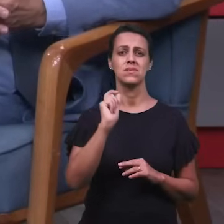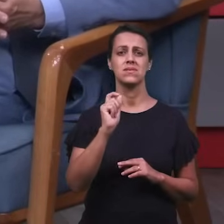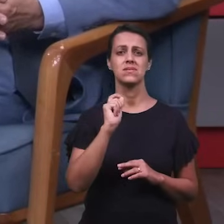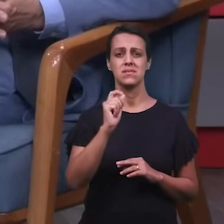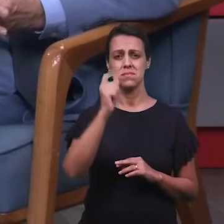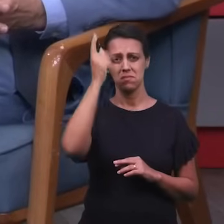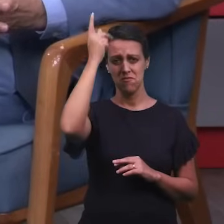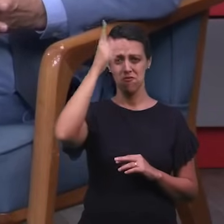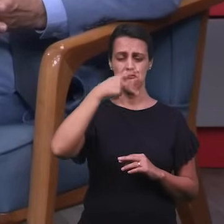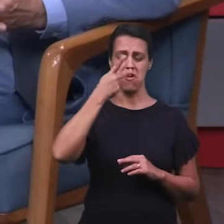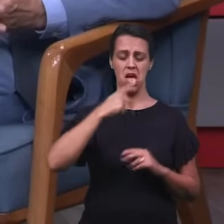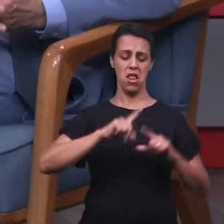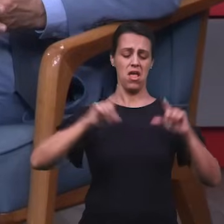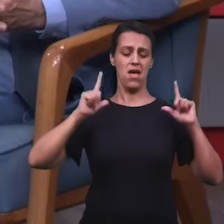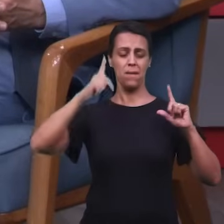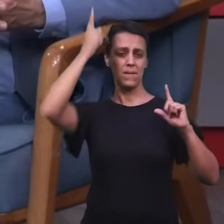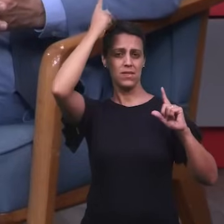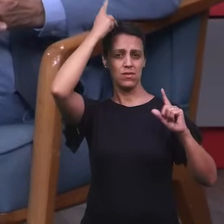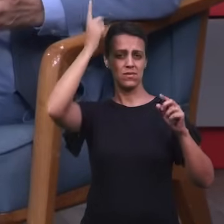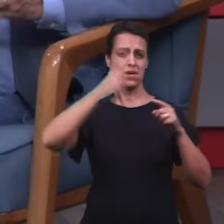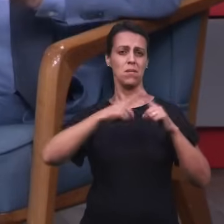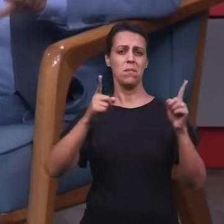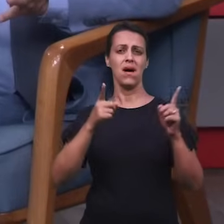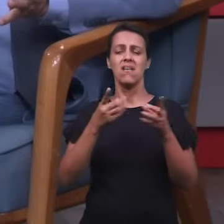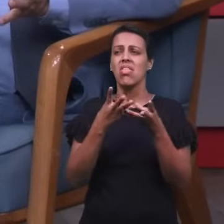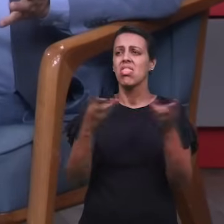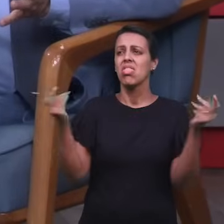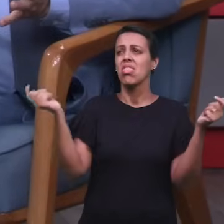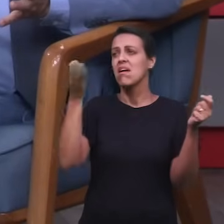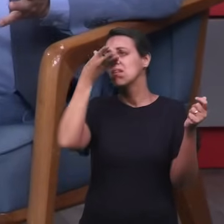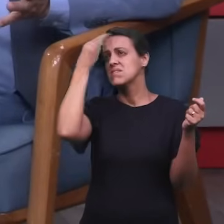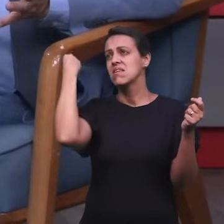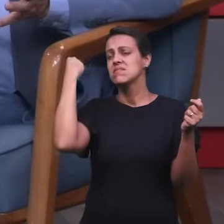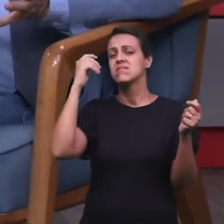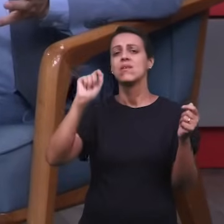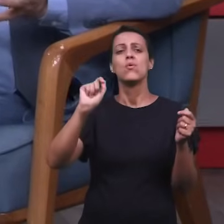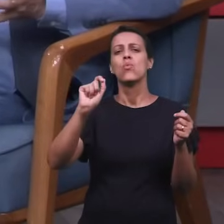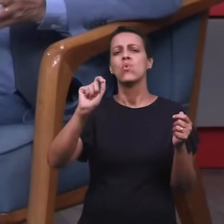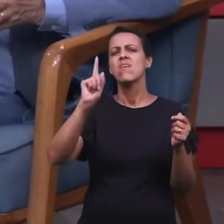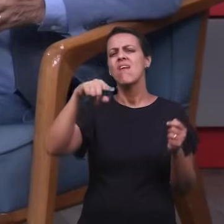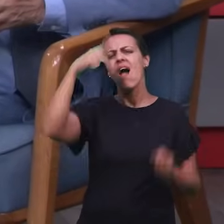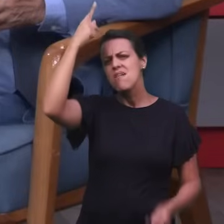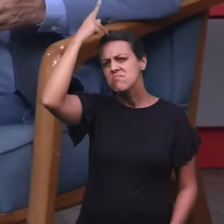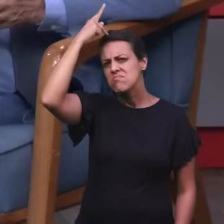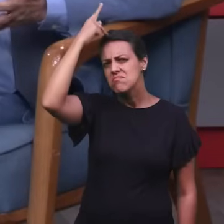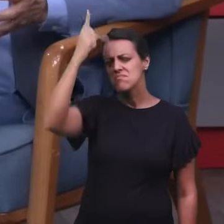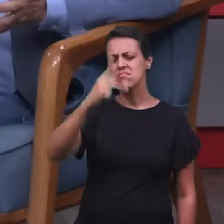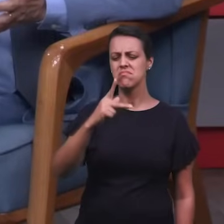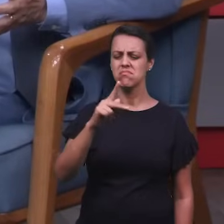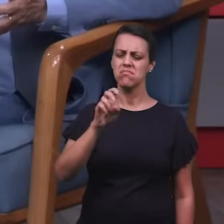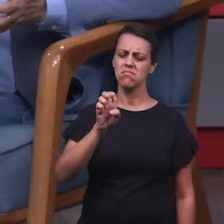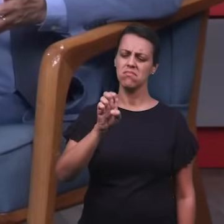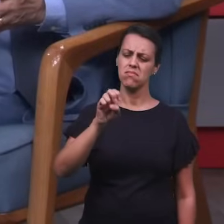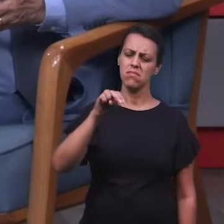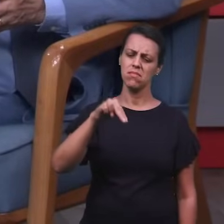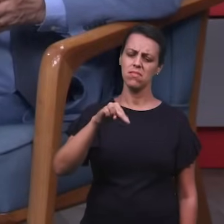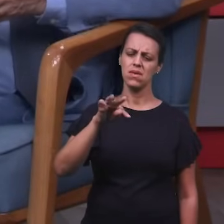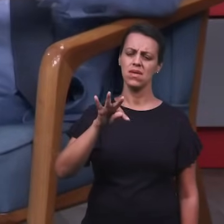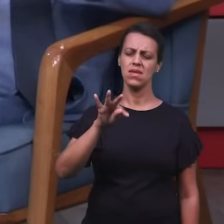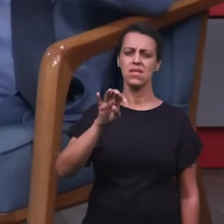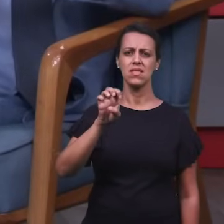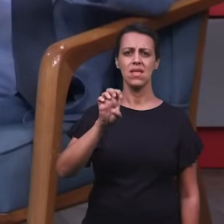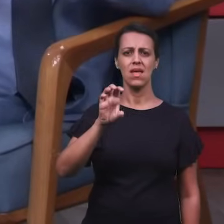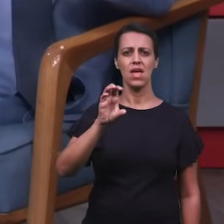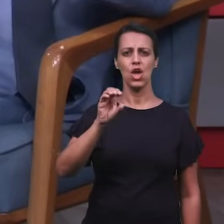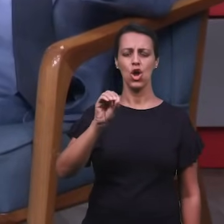que se afastaram do Pentecostes. O que foi o Pentecostes? O Pentecostes foi o início da igreja, o